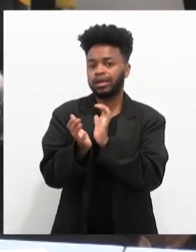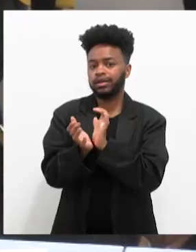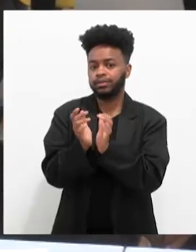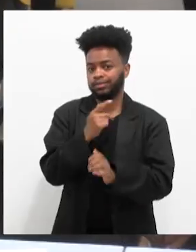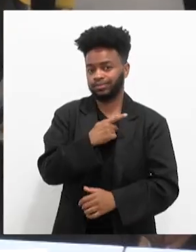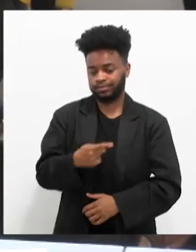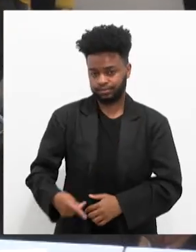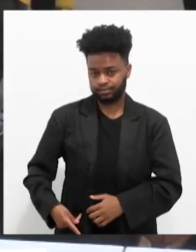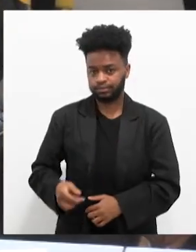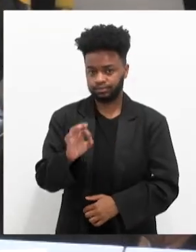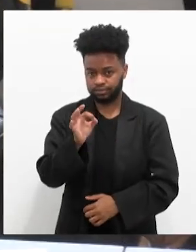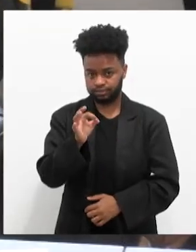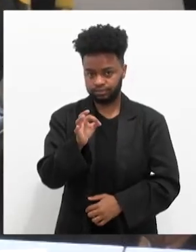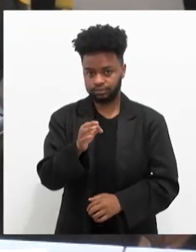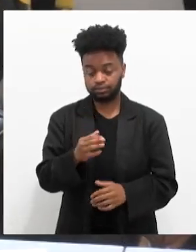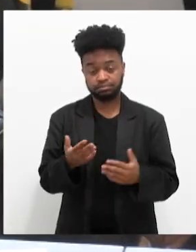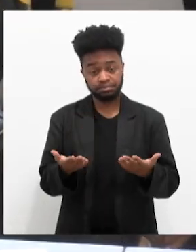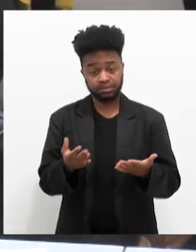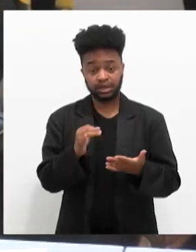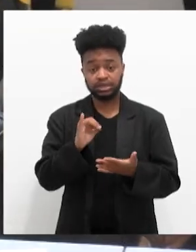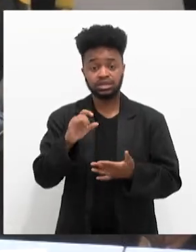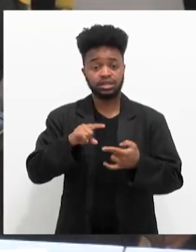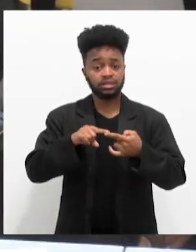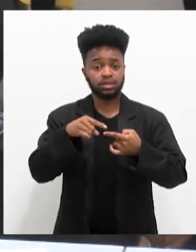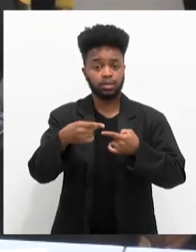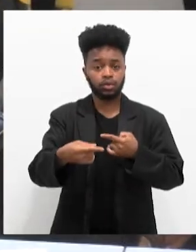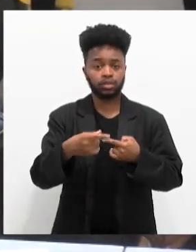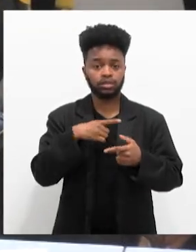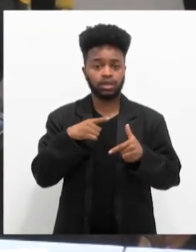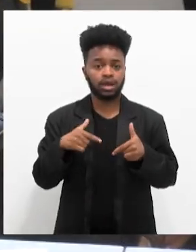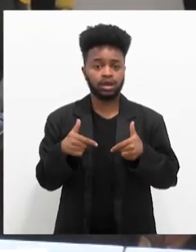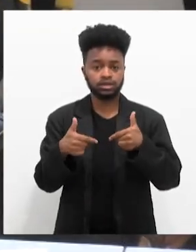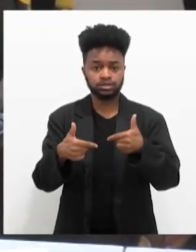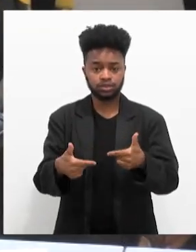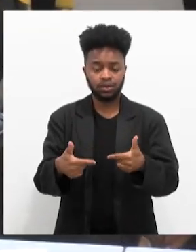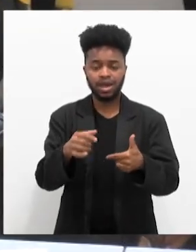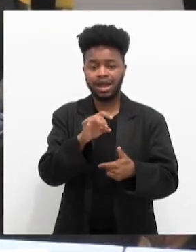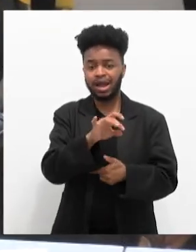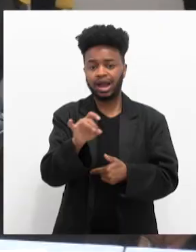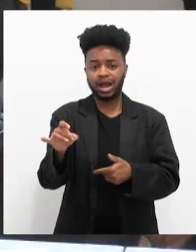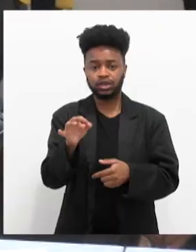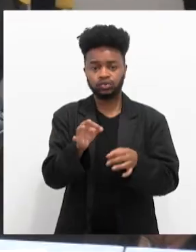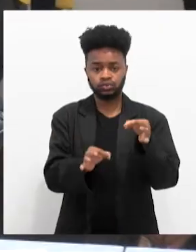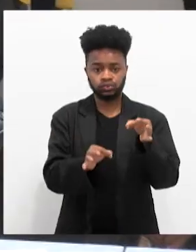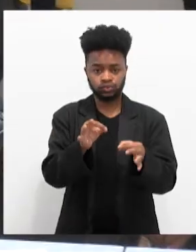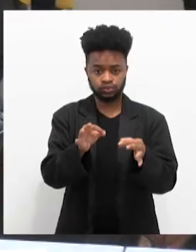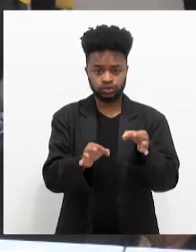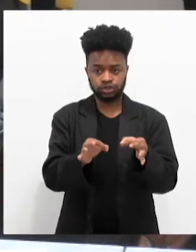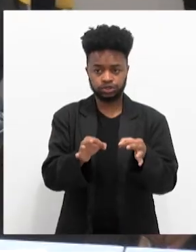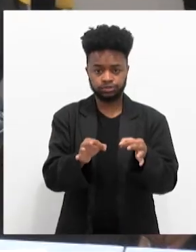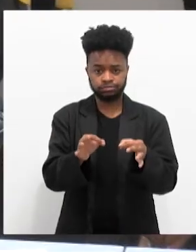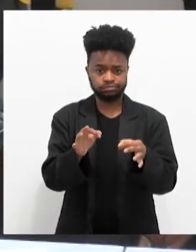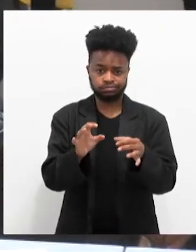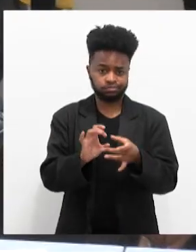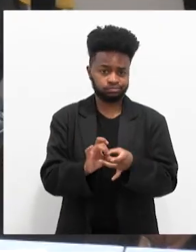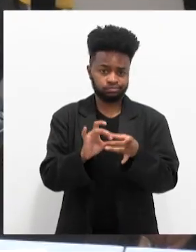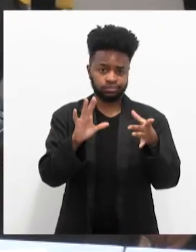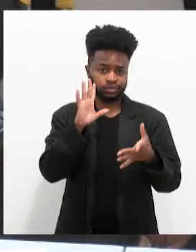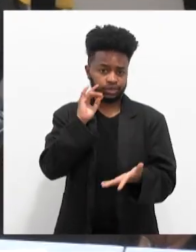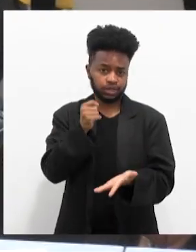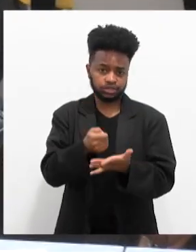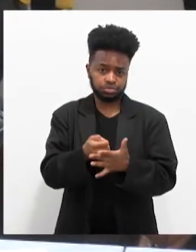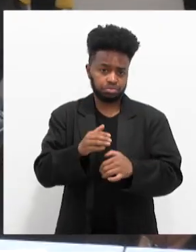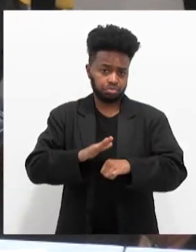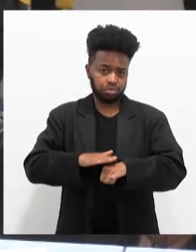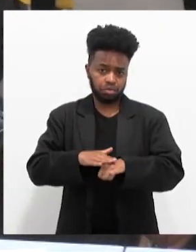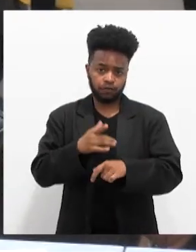presidente. Se mais tarde tiver uma ação, cada desembargador, cada juiz é livre de decidir como assim quiser e